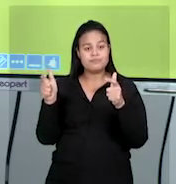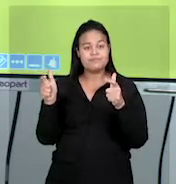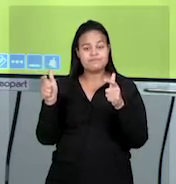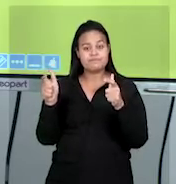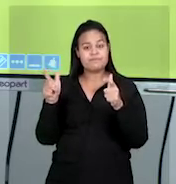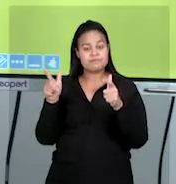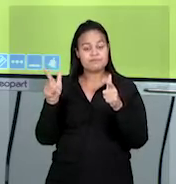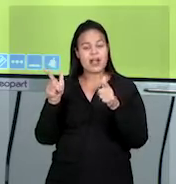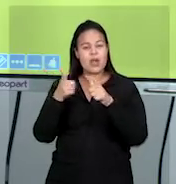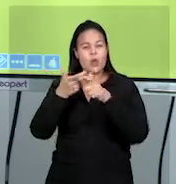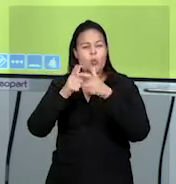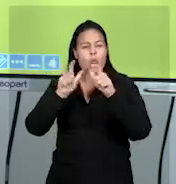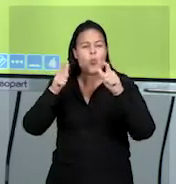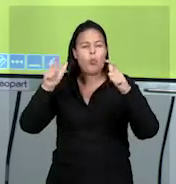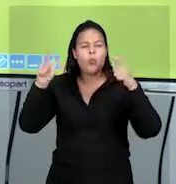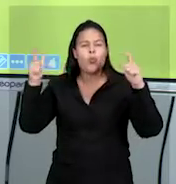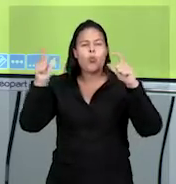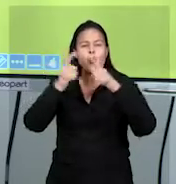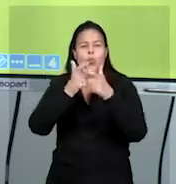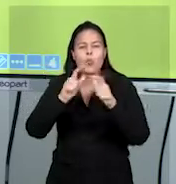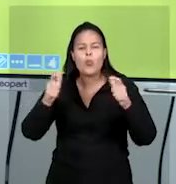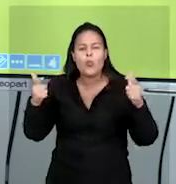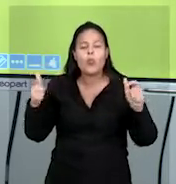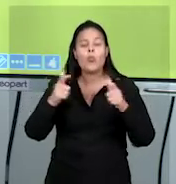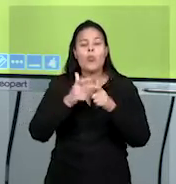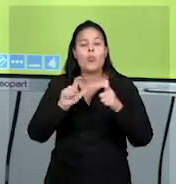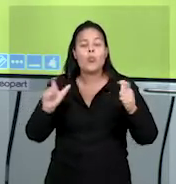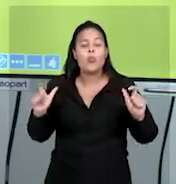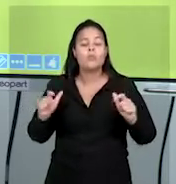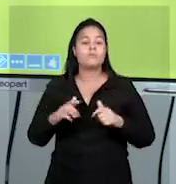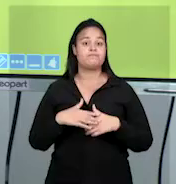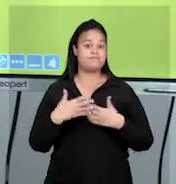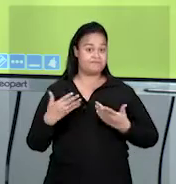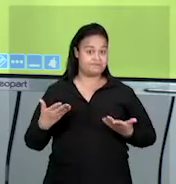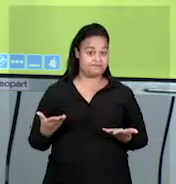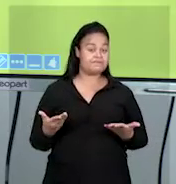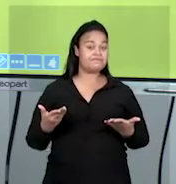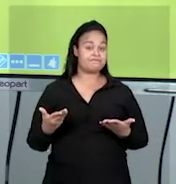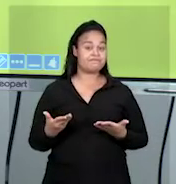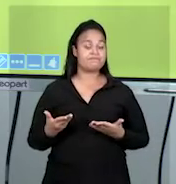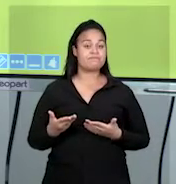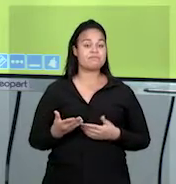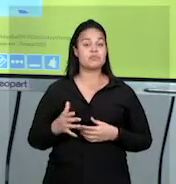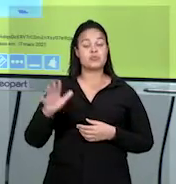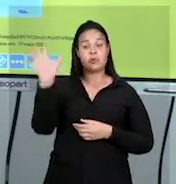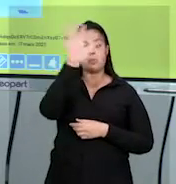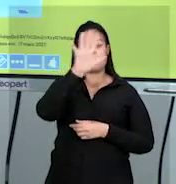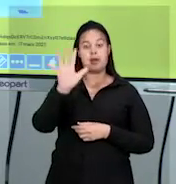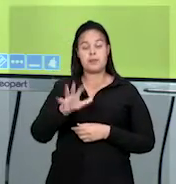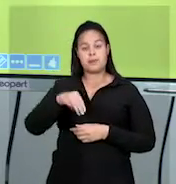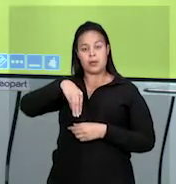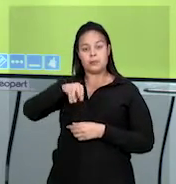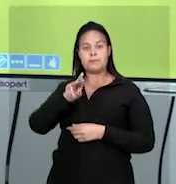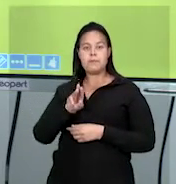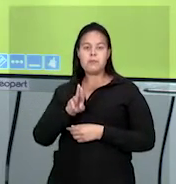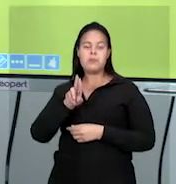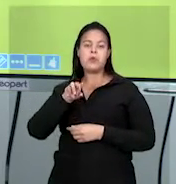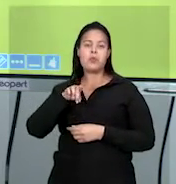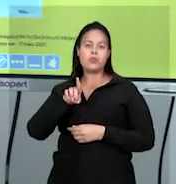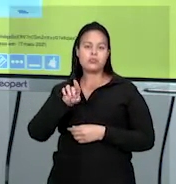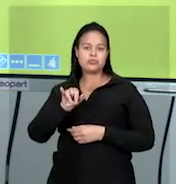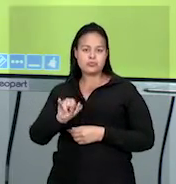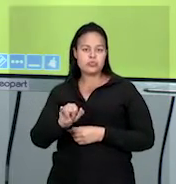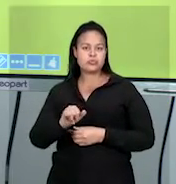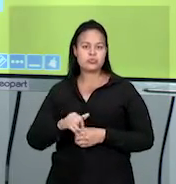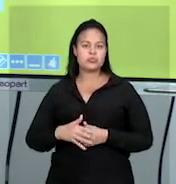mapa vai esticar o território daquele país. Então, um mapa mundi normalmente... Desculpa,